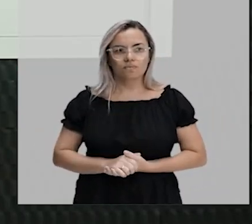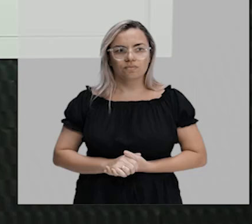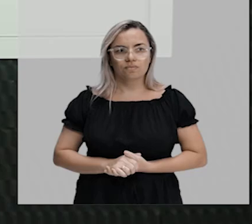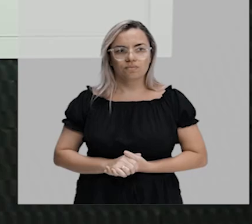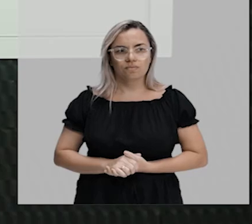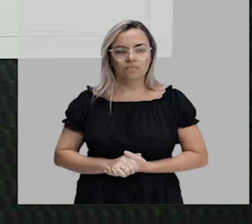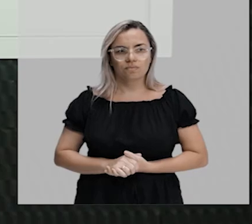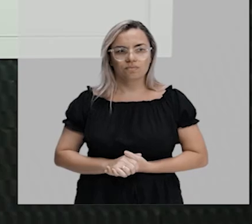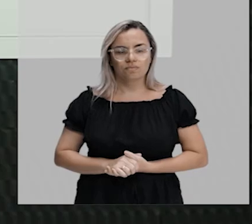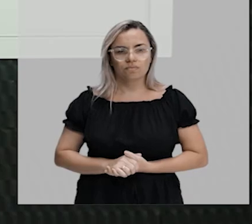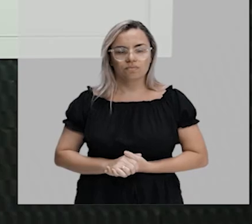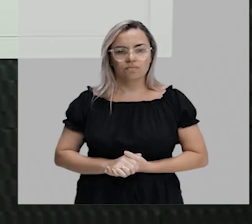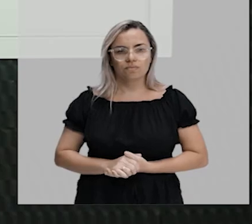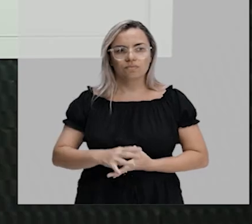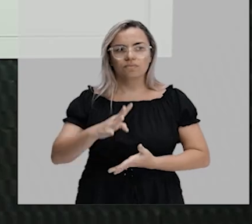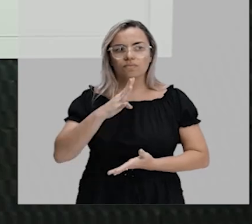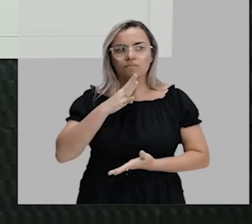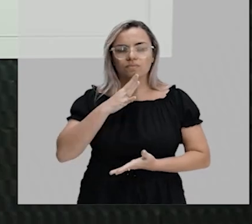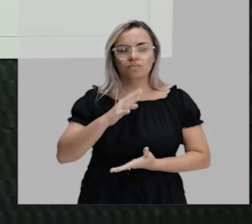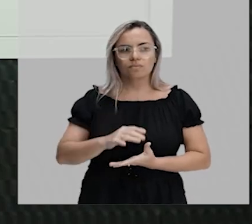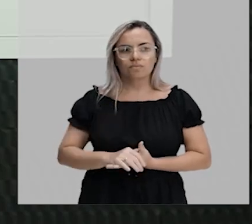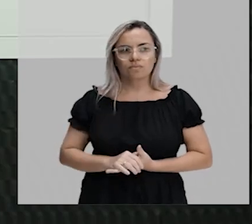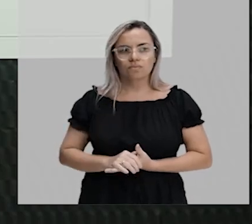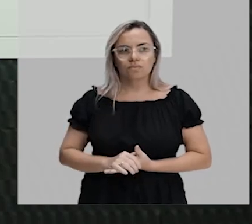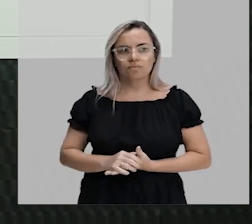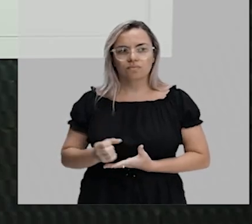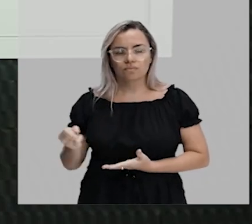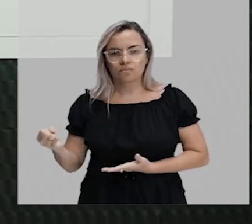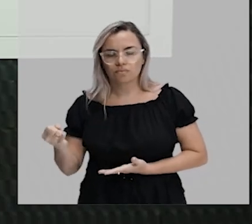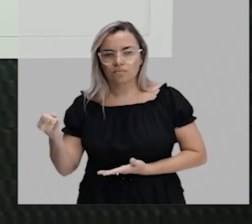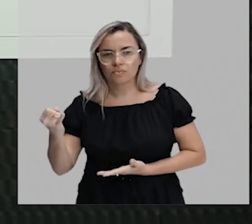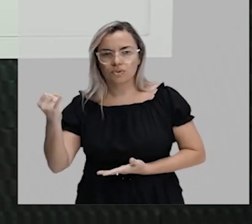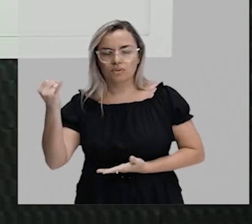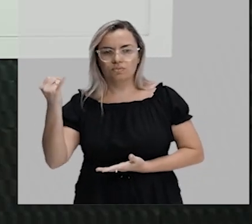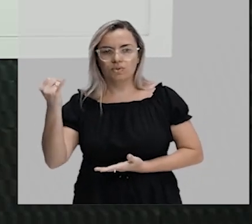certo? Esse conhecimento, ele é fundamental